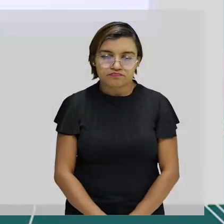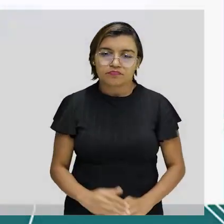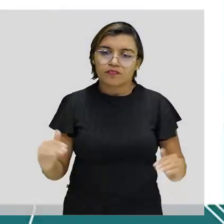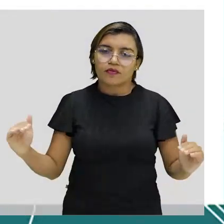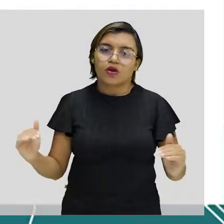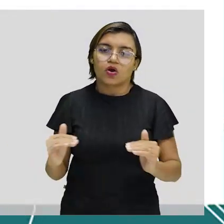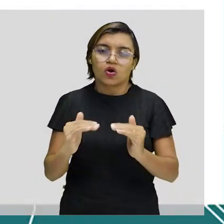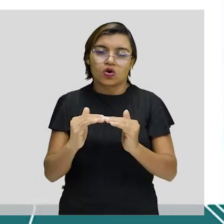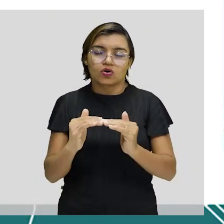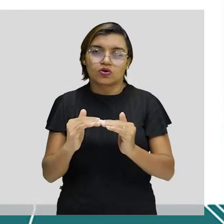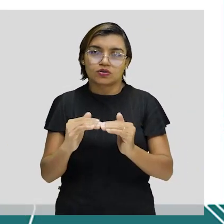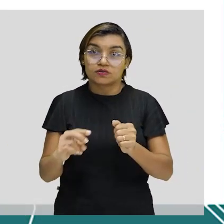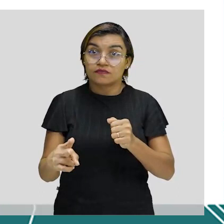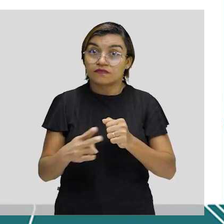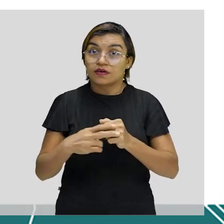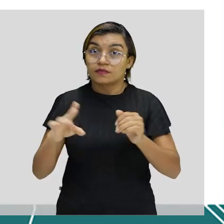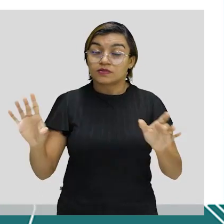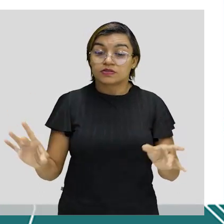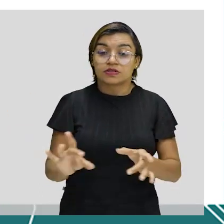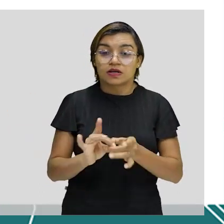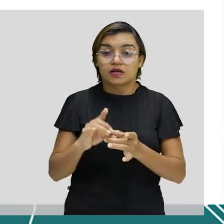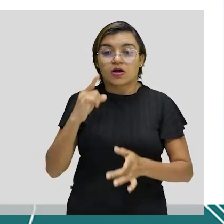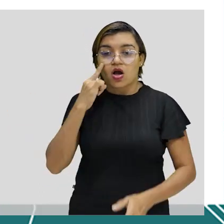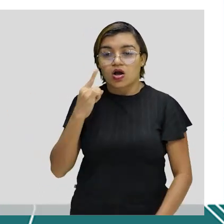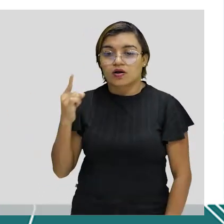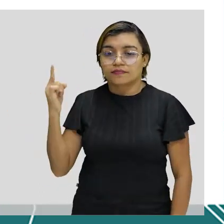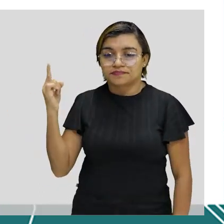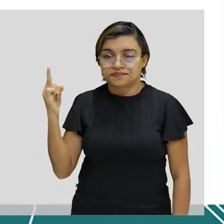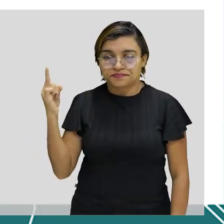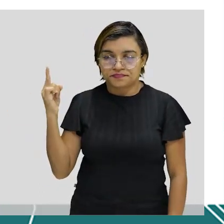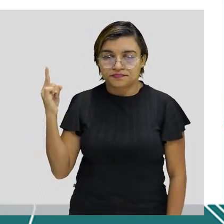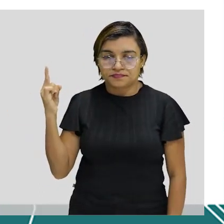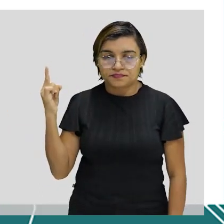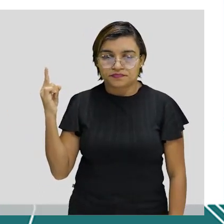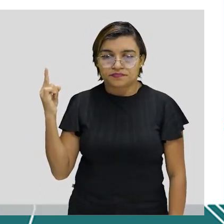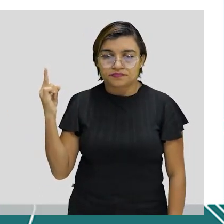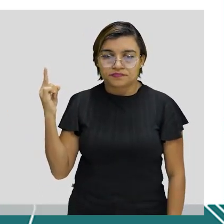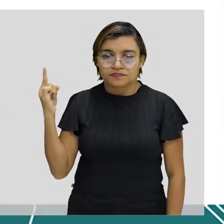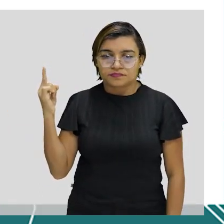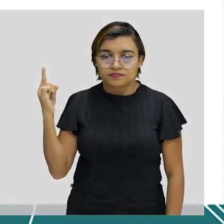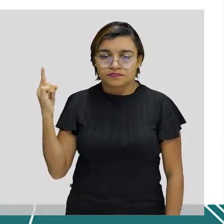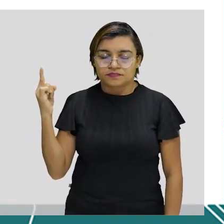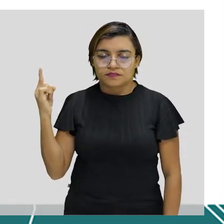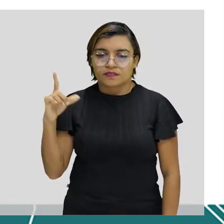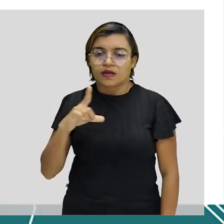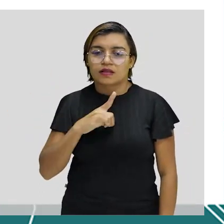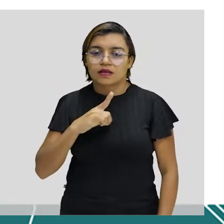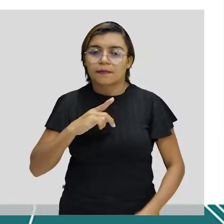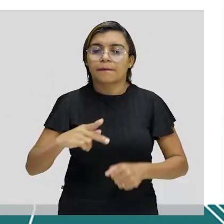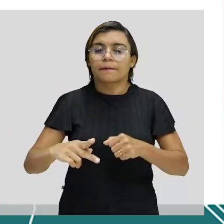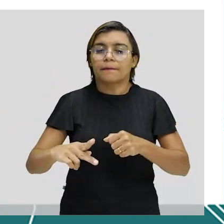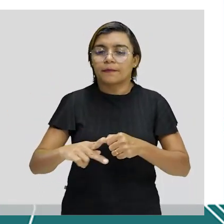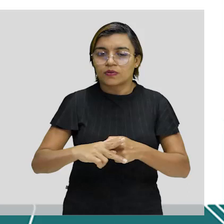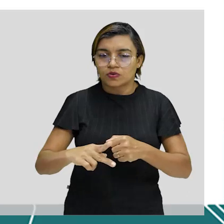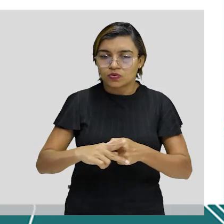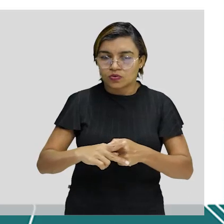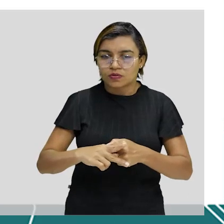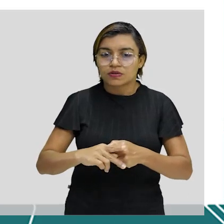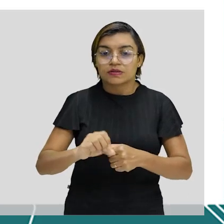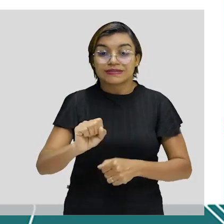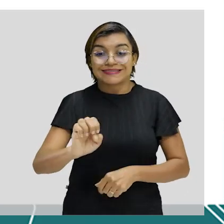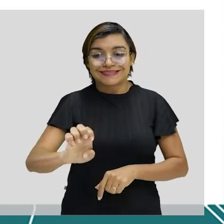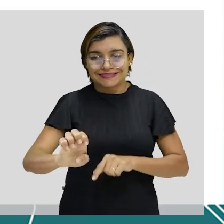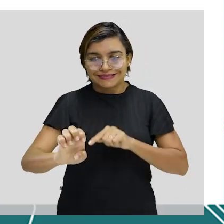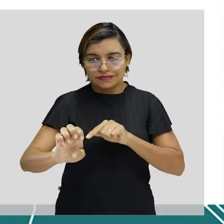Concordância com verbos de ligação, verbos intransitivos e transitivos indiretos, quando eles são seguidos do pronome sim, do pronome